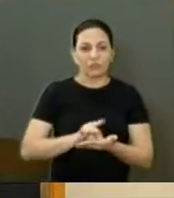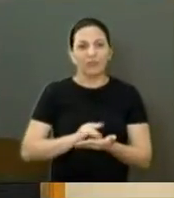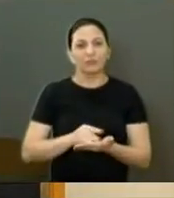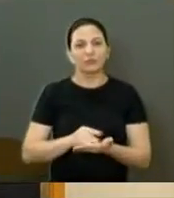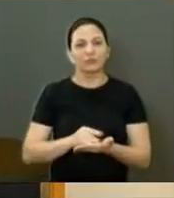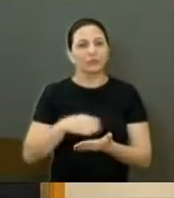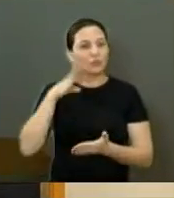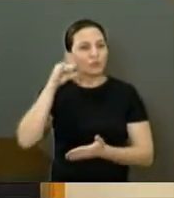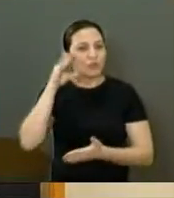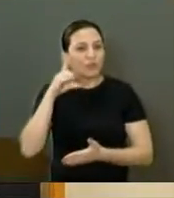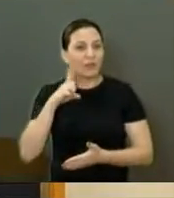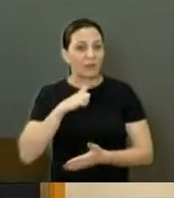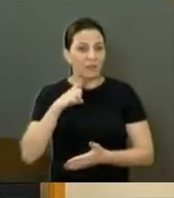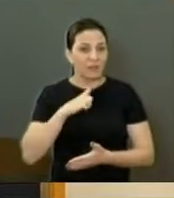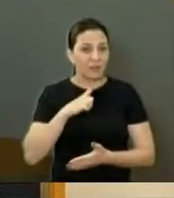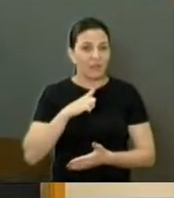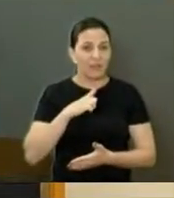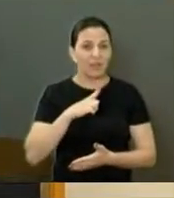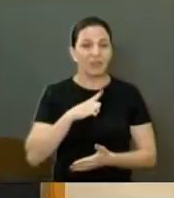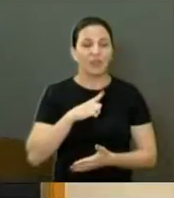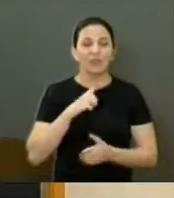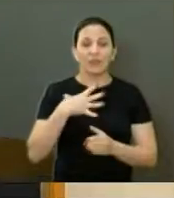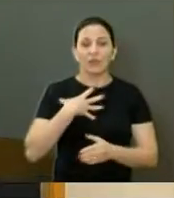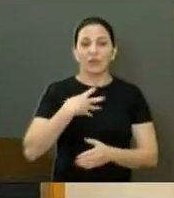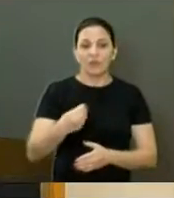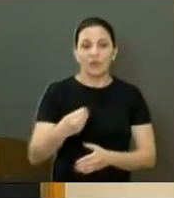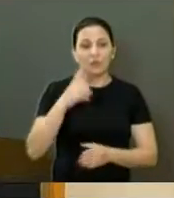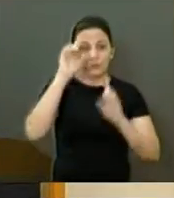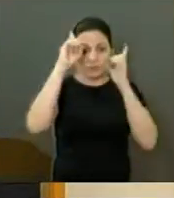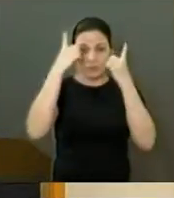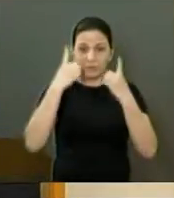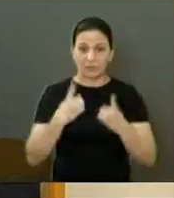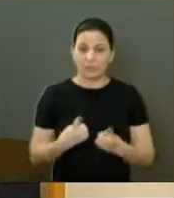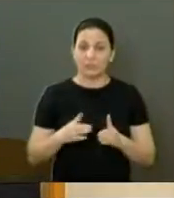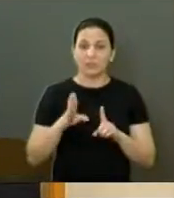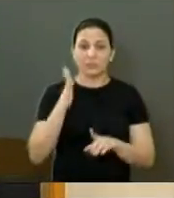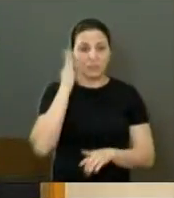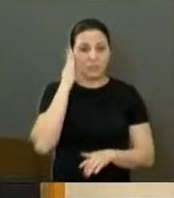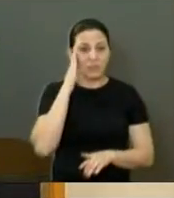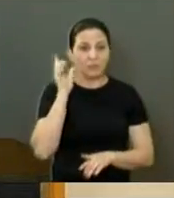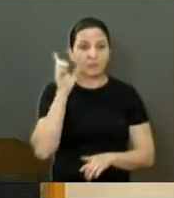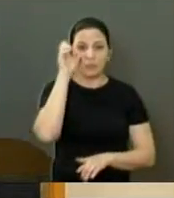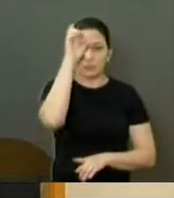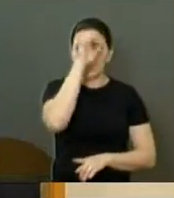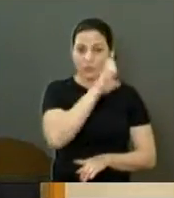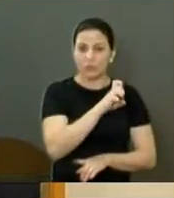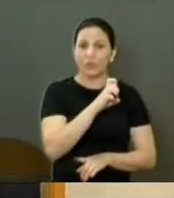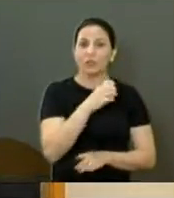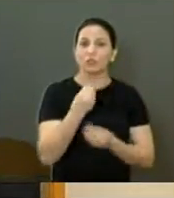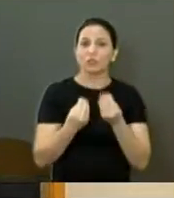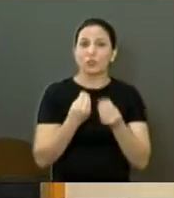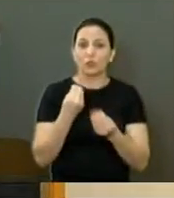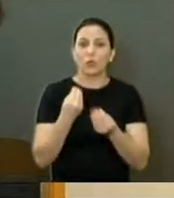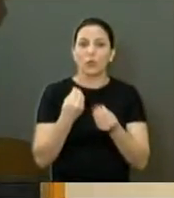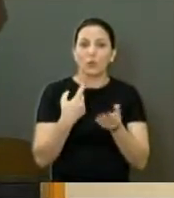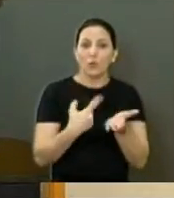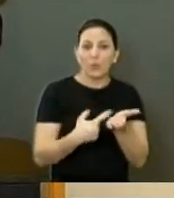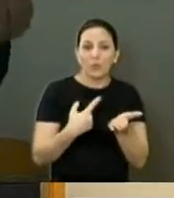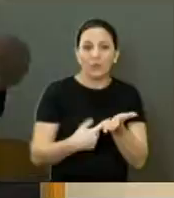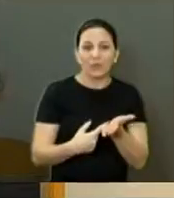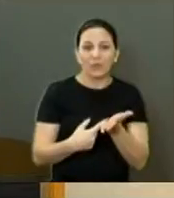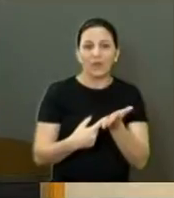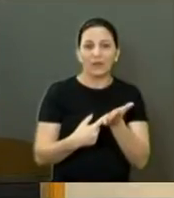que inclusive têm filhos especiais, e a gente sabe aí a dificuldade que é de conciliar, às vezes, a agenda